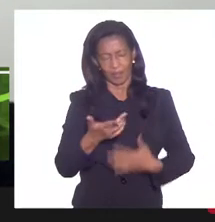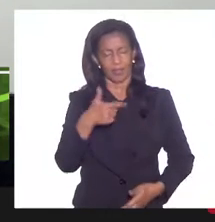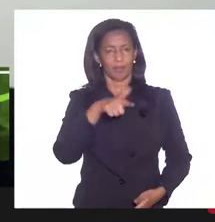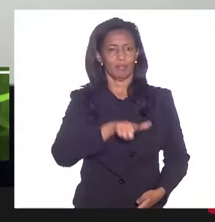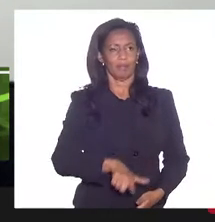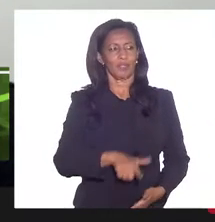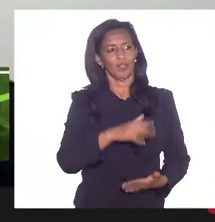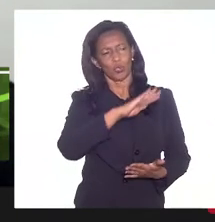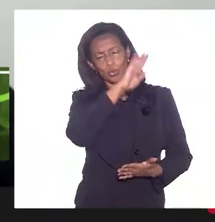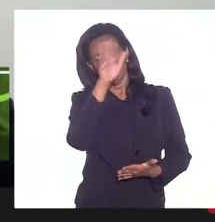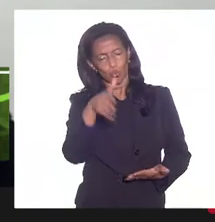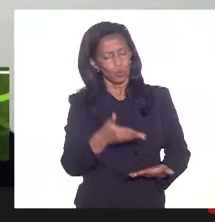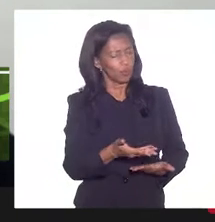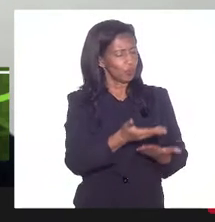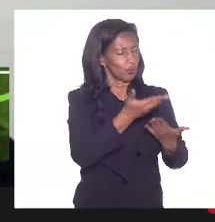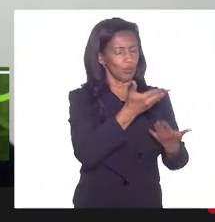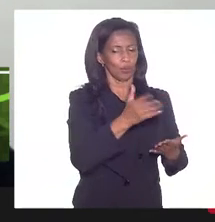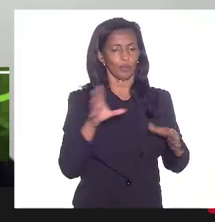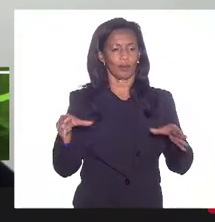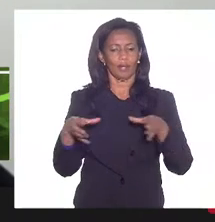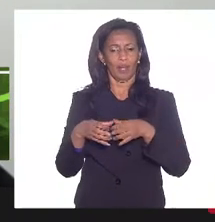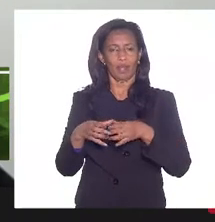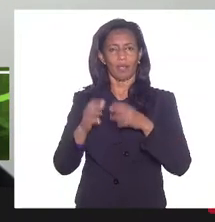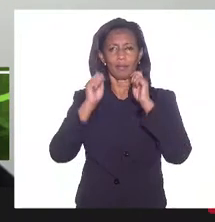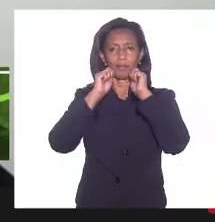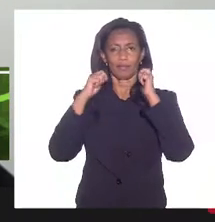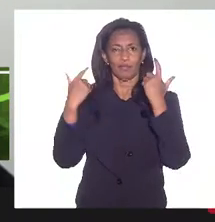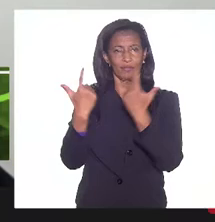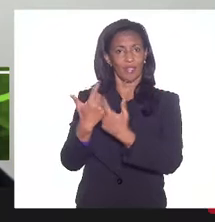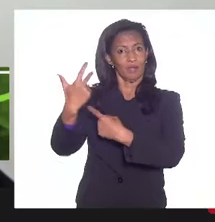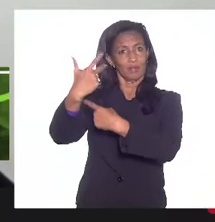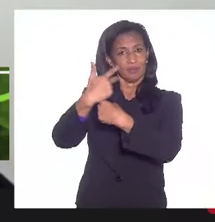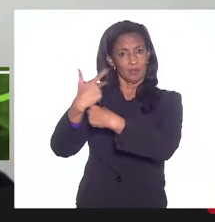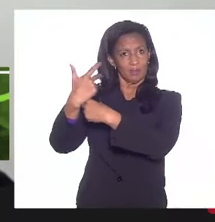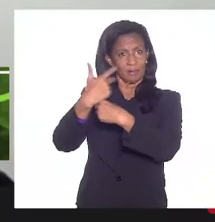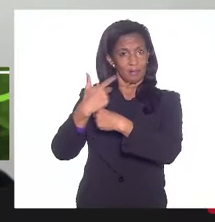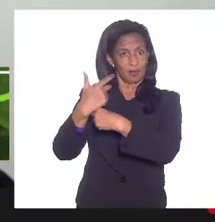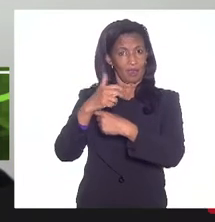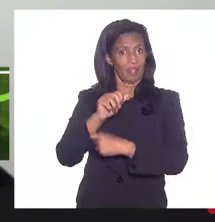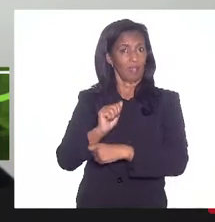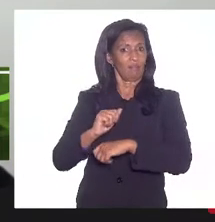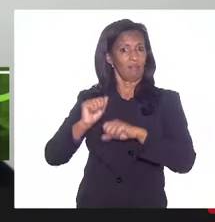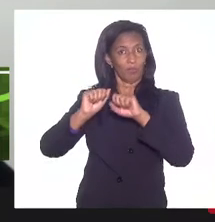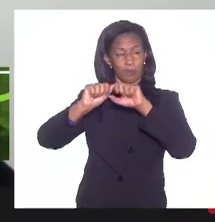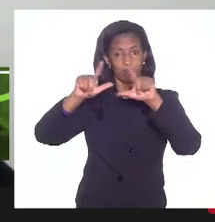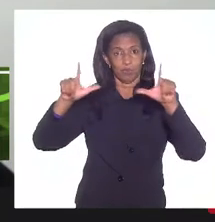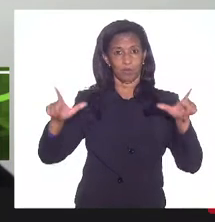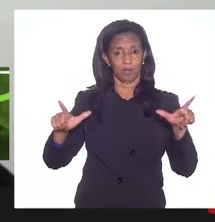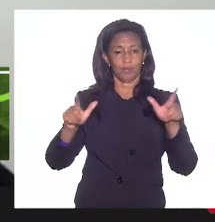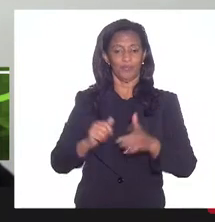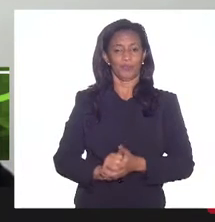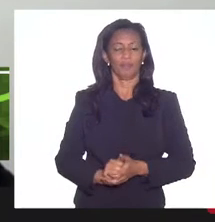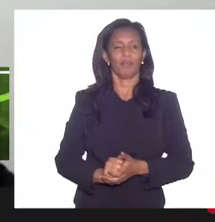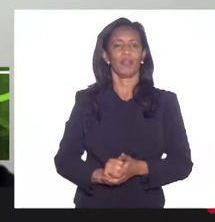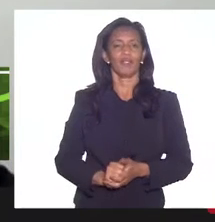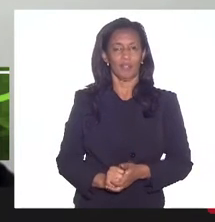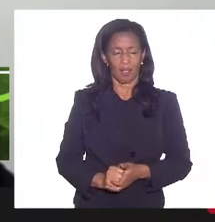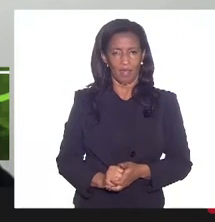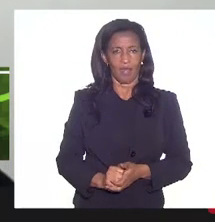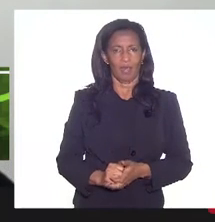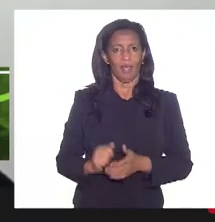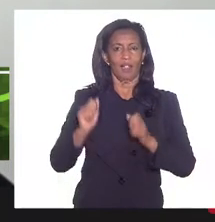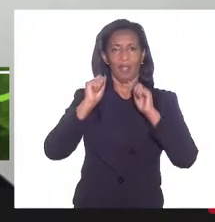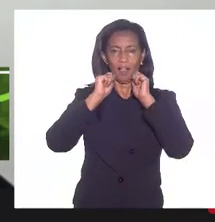participação de todas e todos, agradecendo a equipe da TV Alerte, que transmite essa audiência ao vivo, em canal aberto, já que a TV Alerte opera em sinal aberto